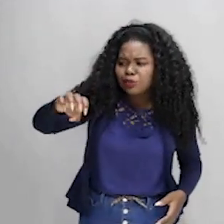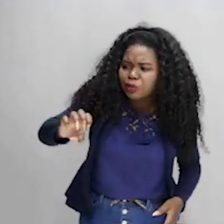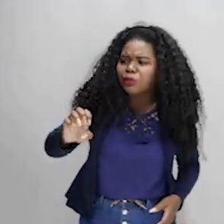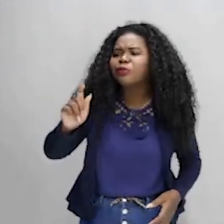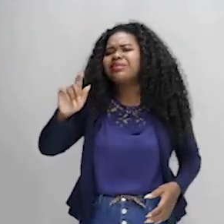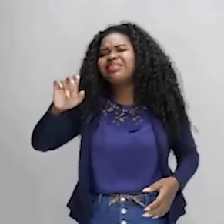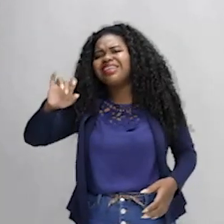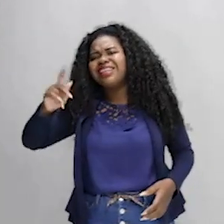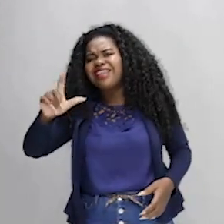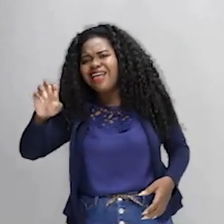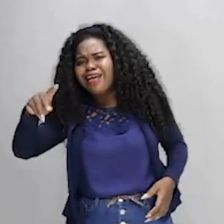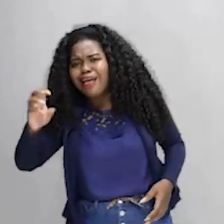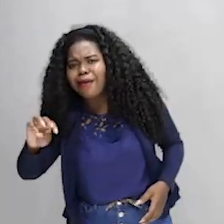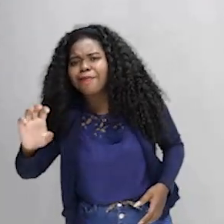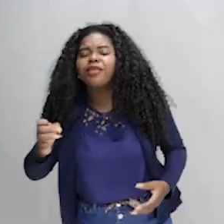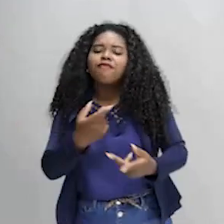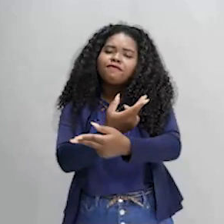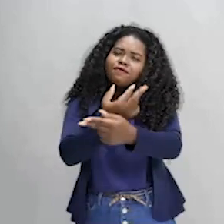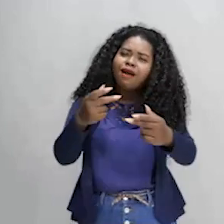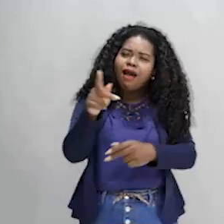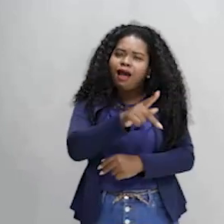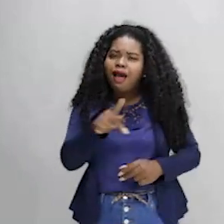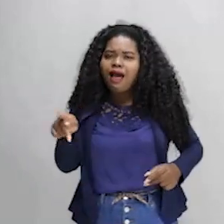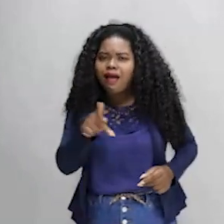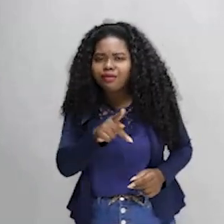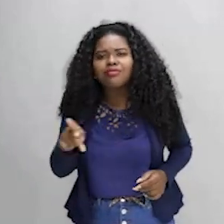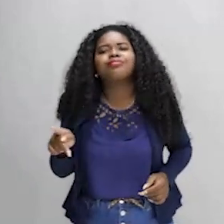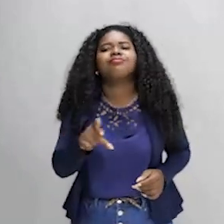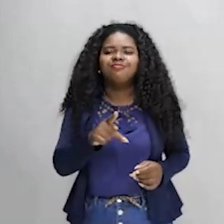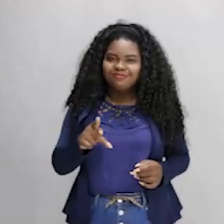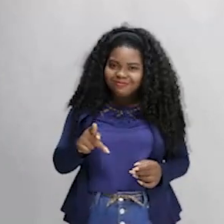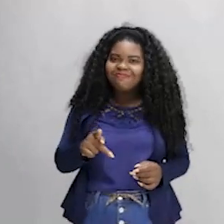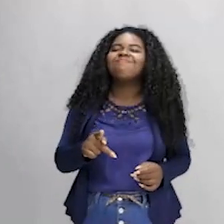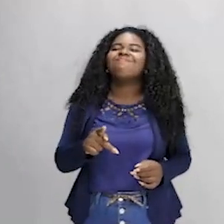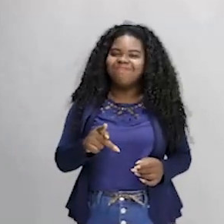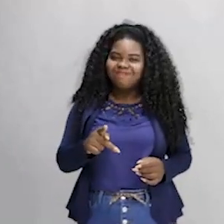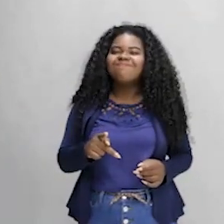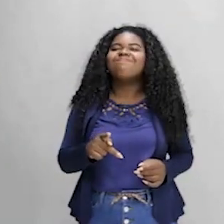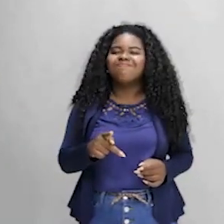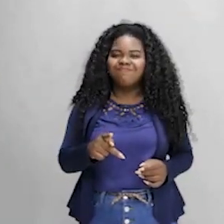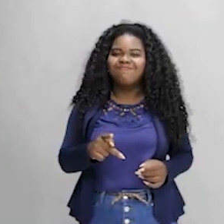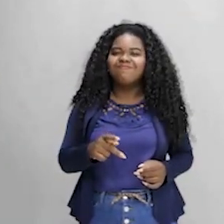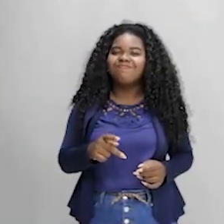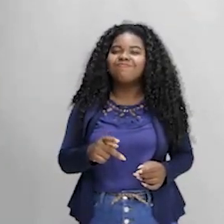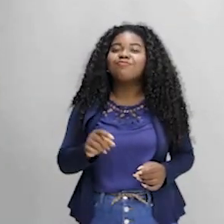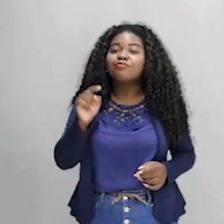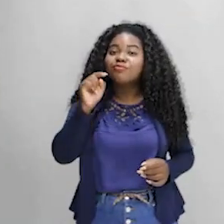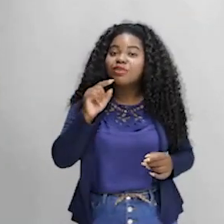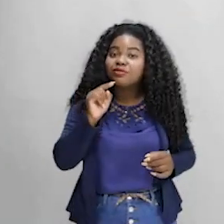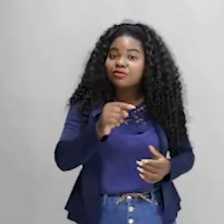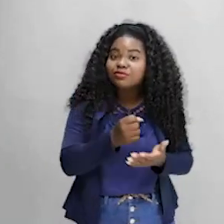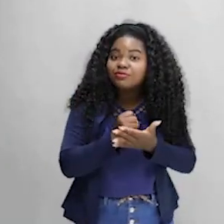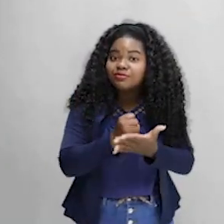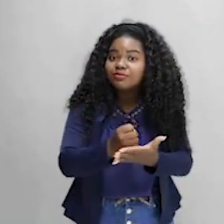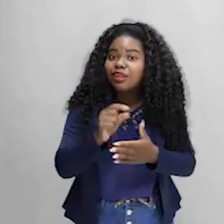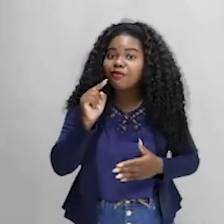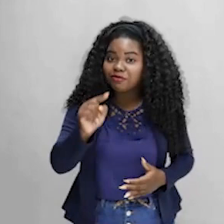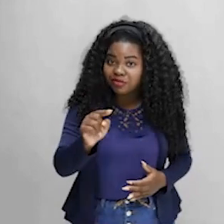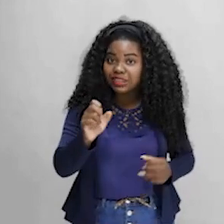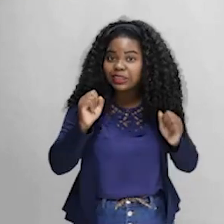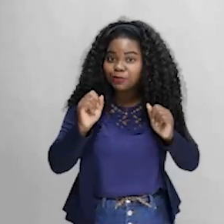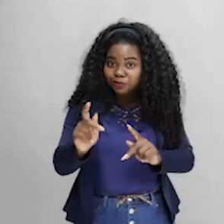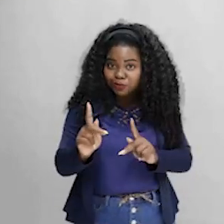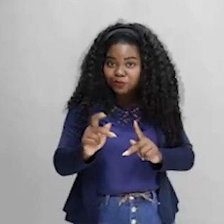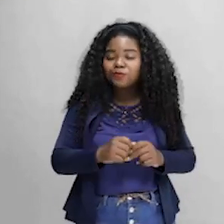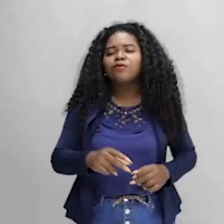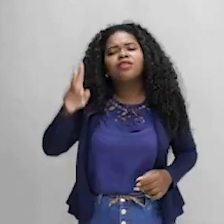tá Dadson, tá Alex, tá Celso, todo mundo aí à tua disposição para tu alcançar o teu objetivo.